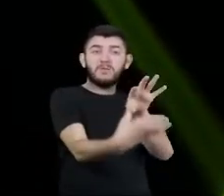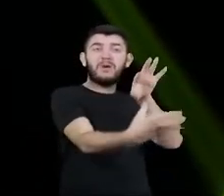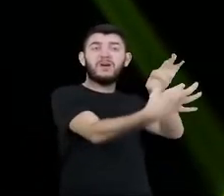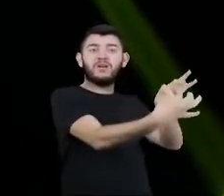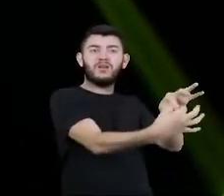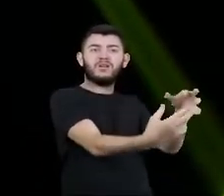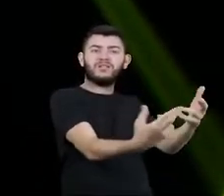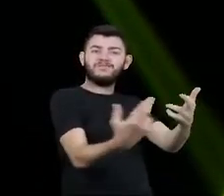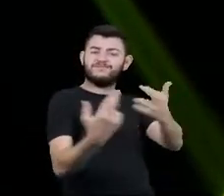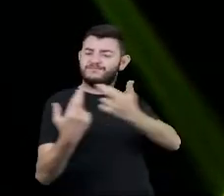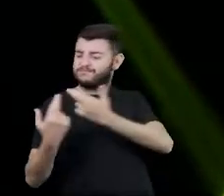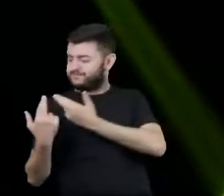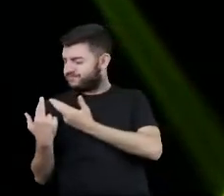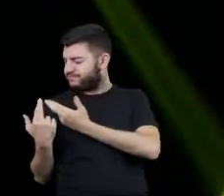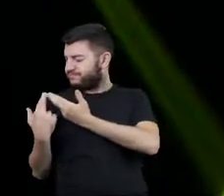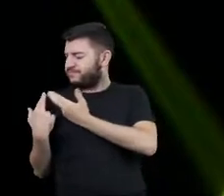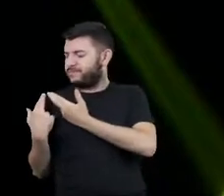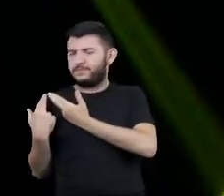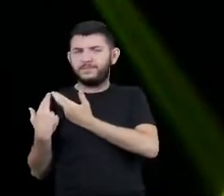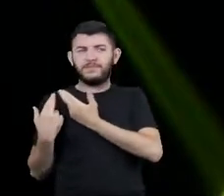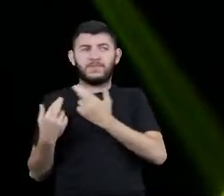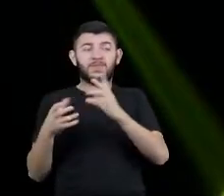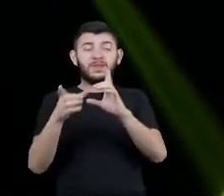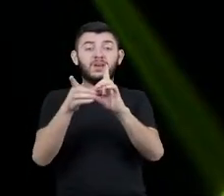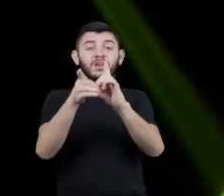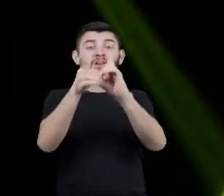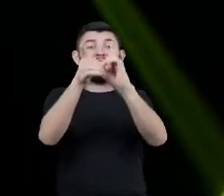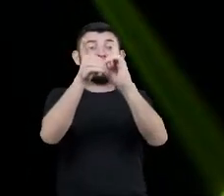e lutar contra o fascismo.